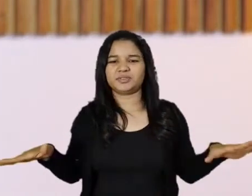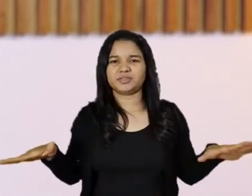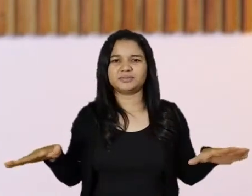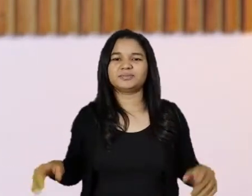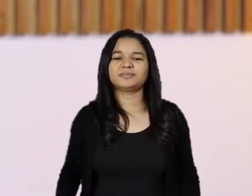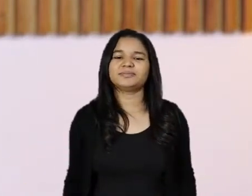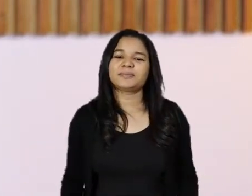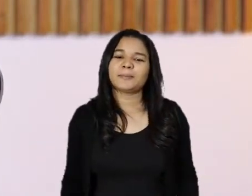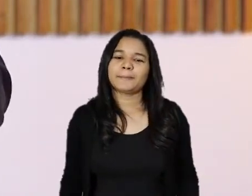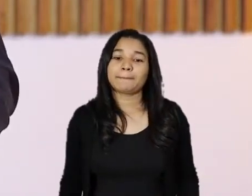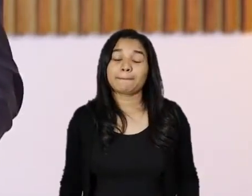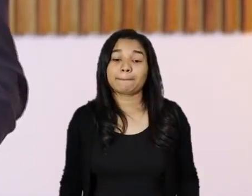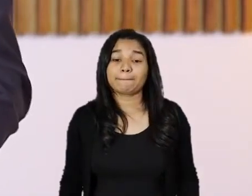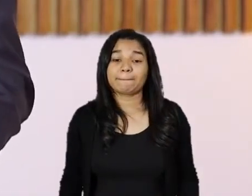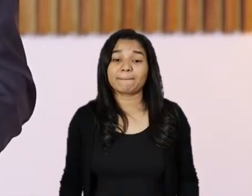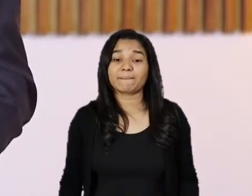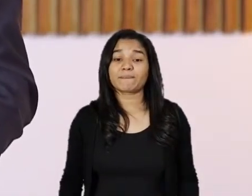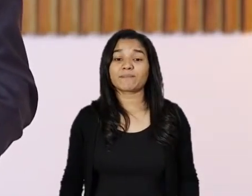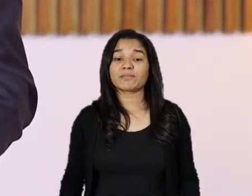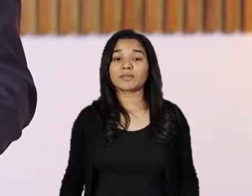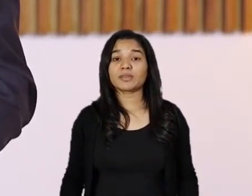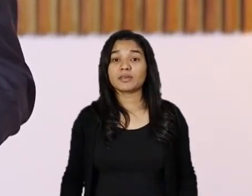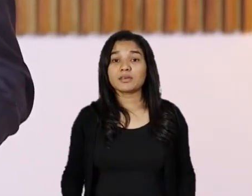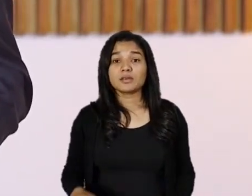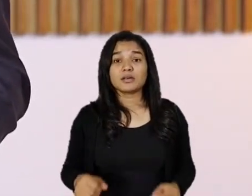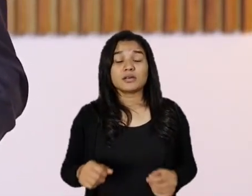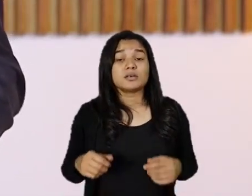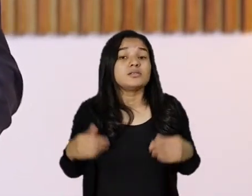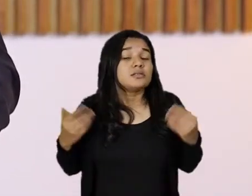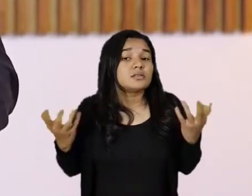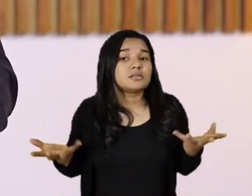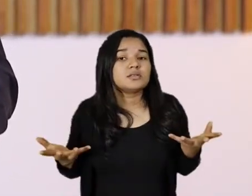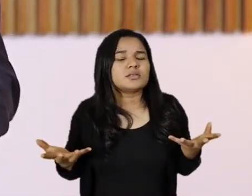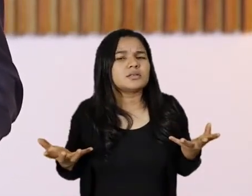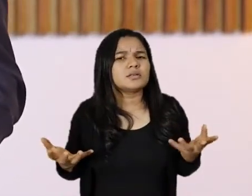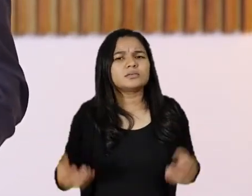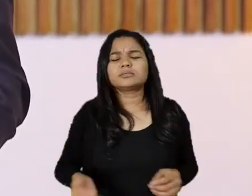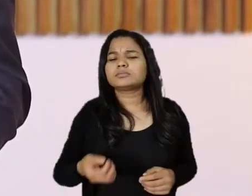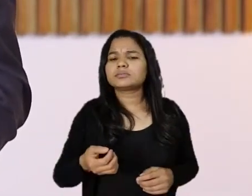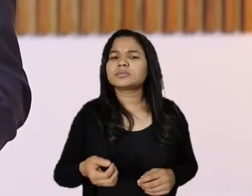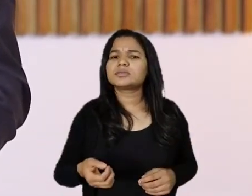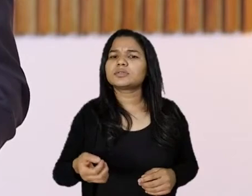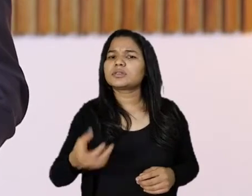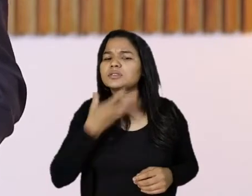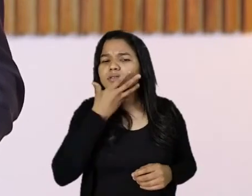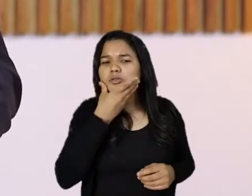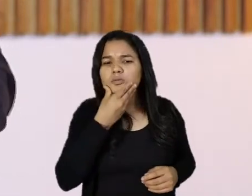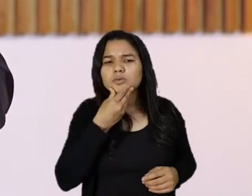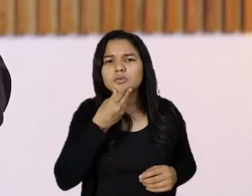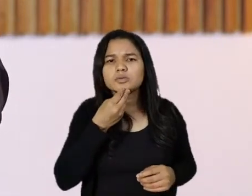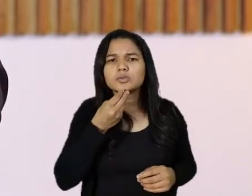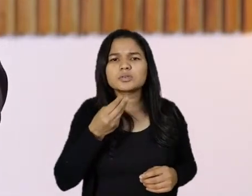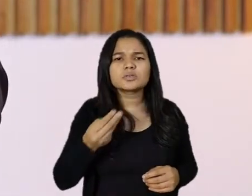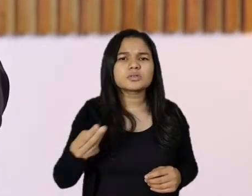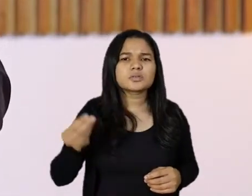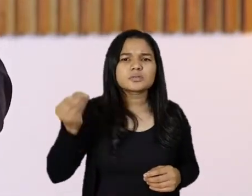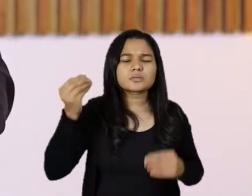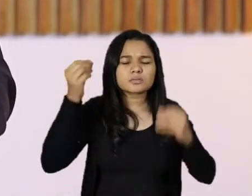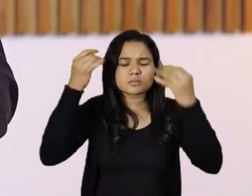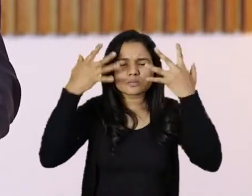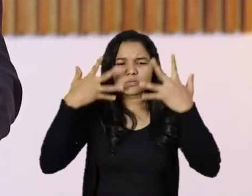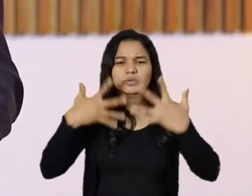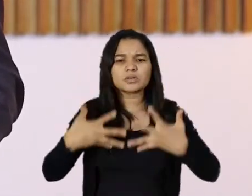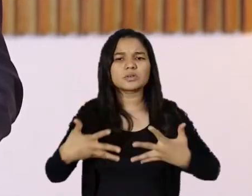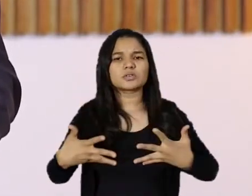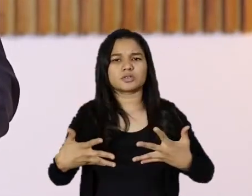argumentação lógica dos homens dos dias de Noé fez com que muitos